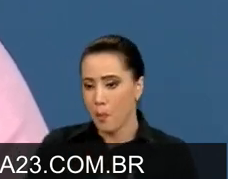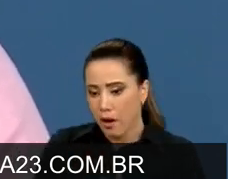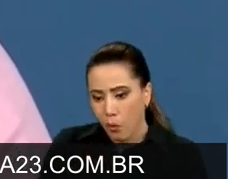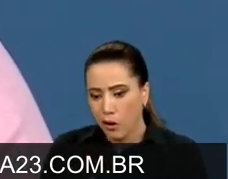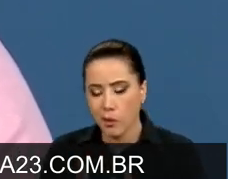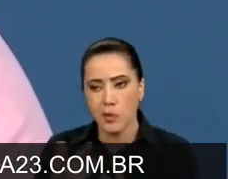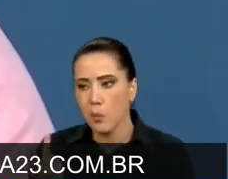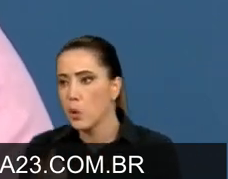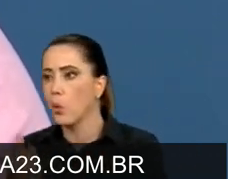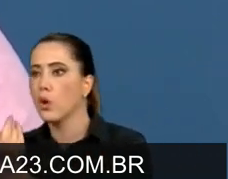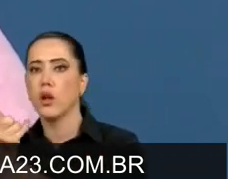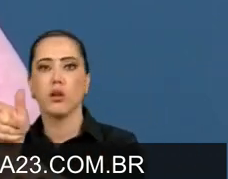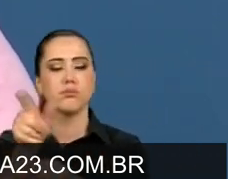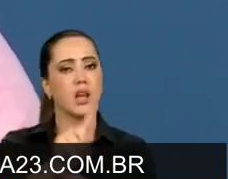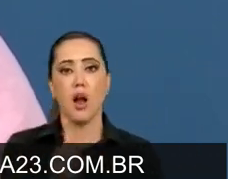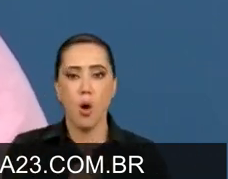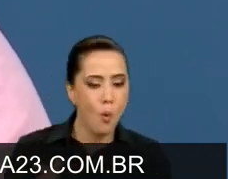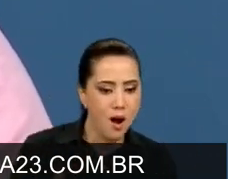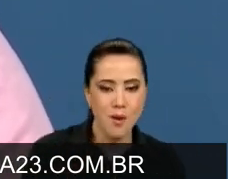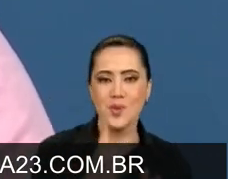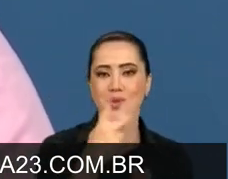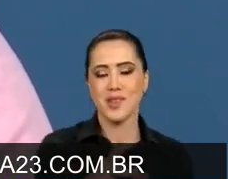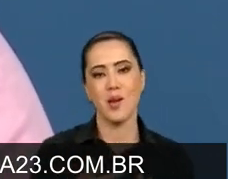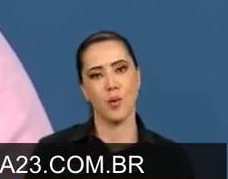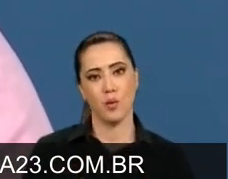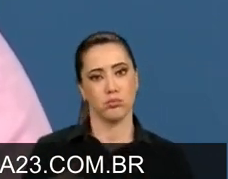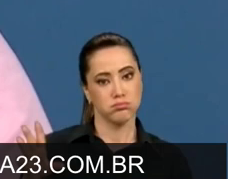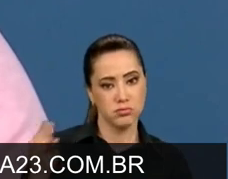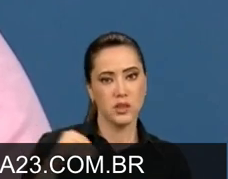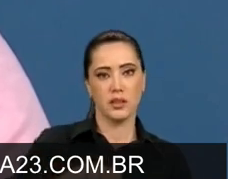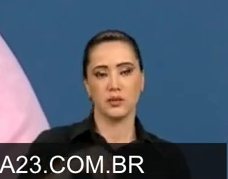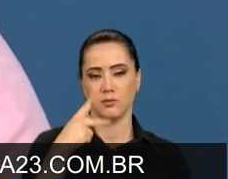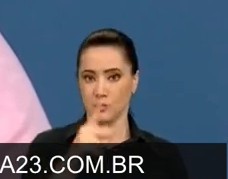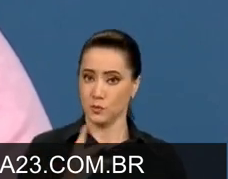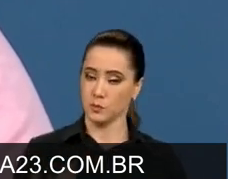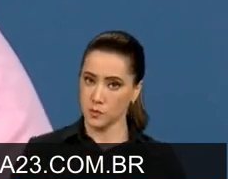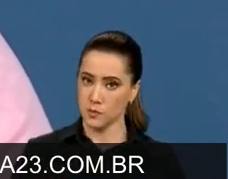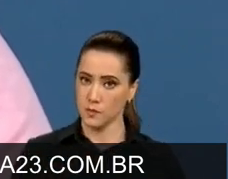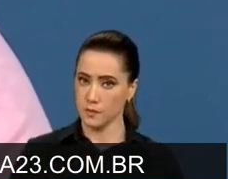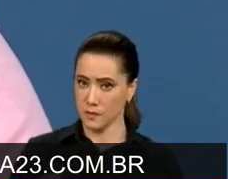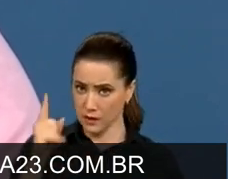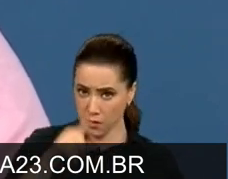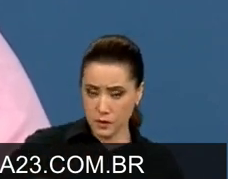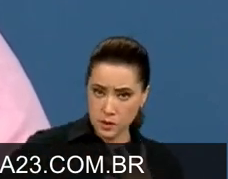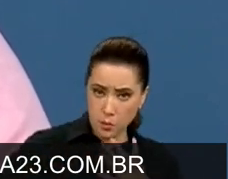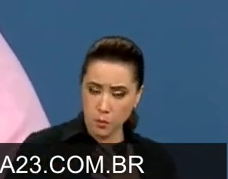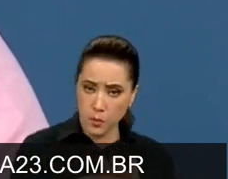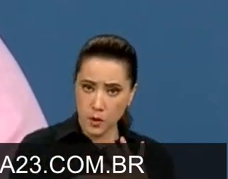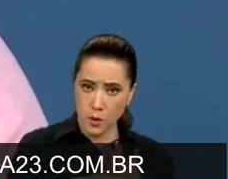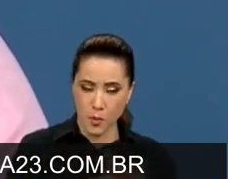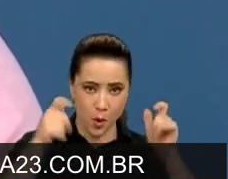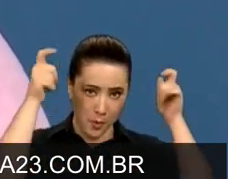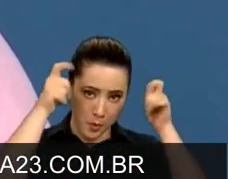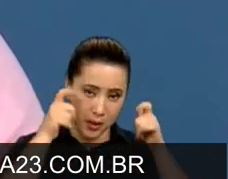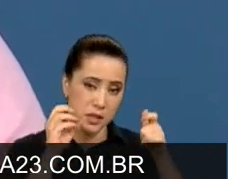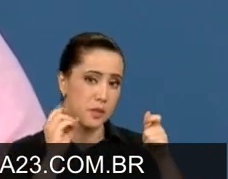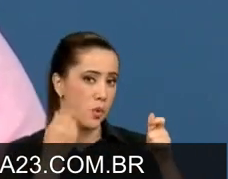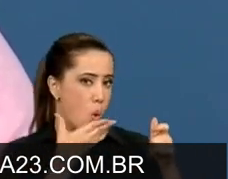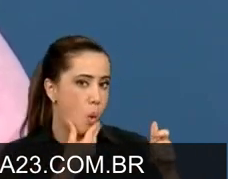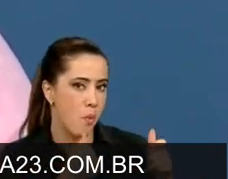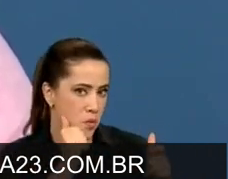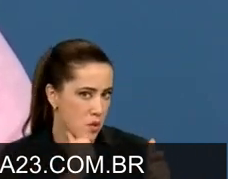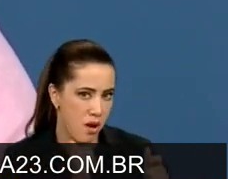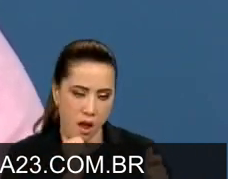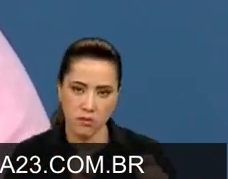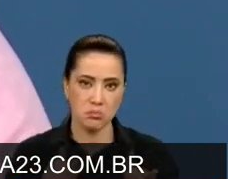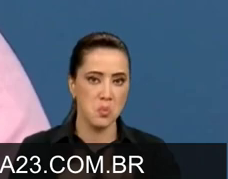te completar, pois a verdadeira completude está dentro de você. Seja seu próprio príncipe ou princesa